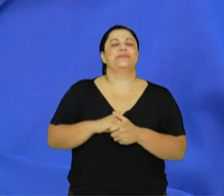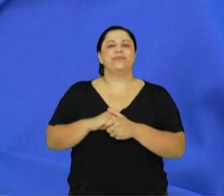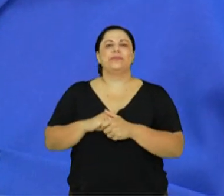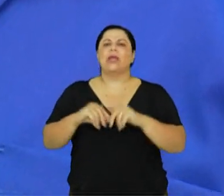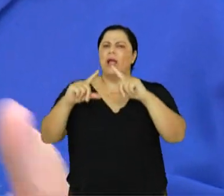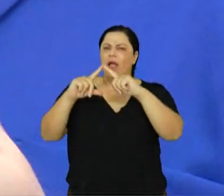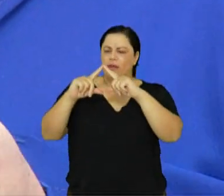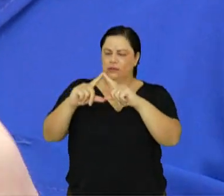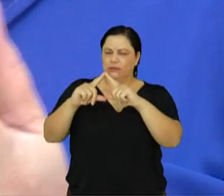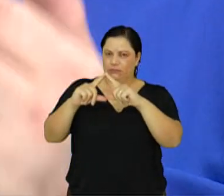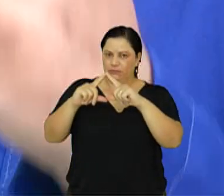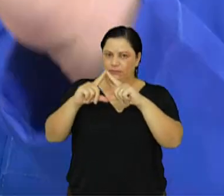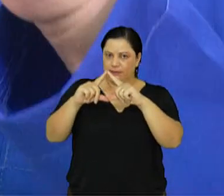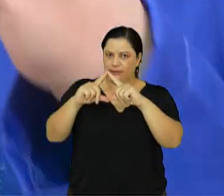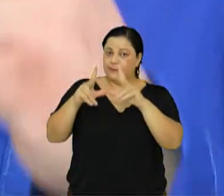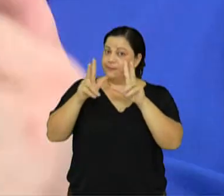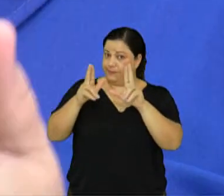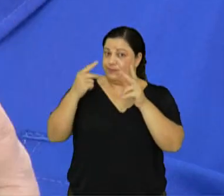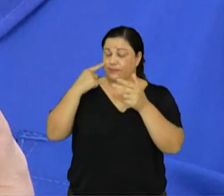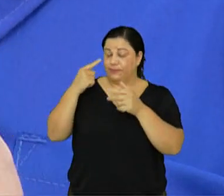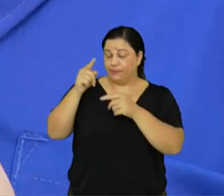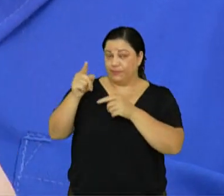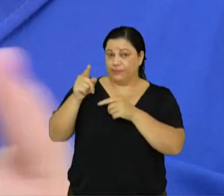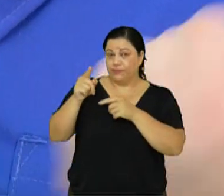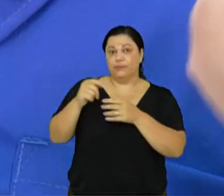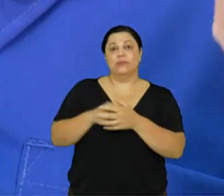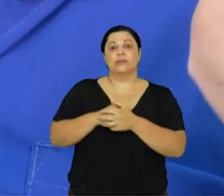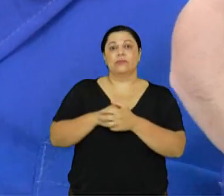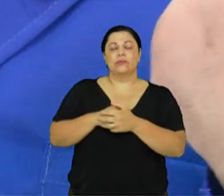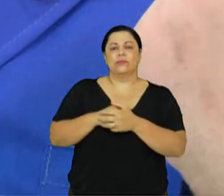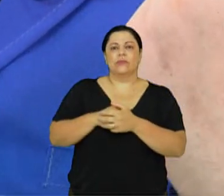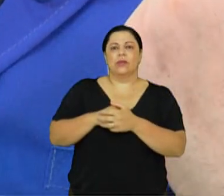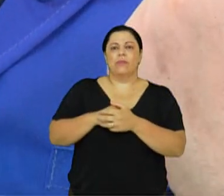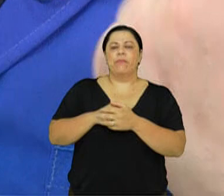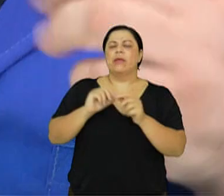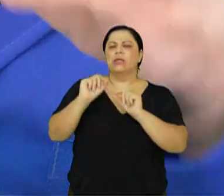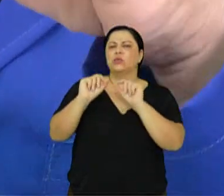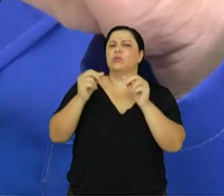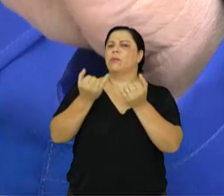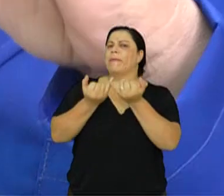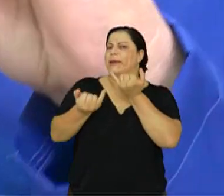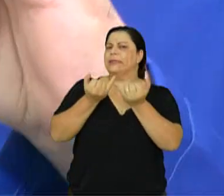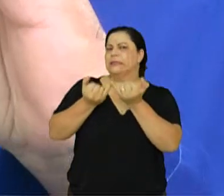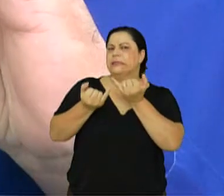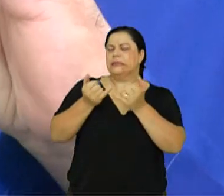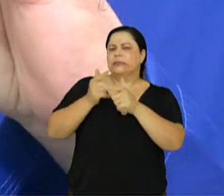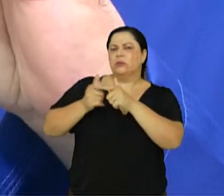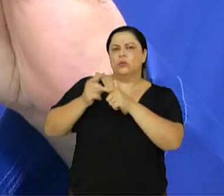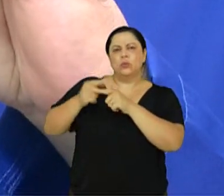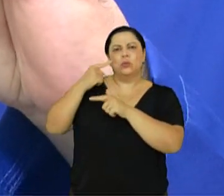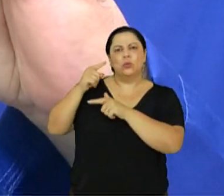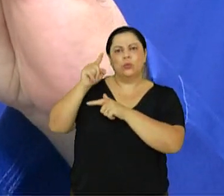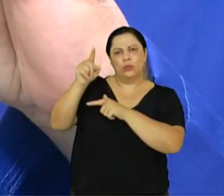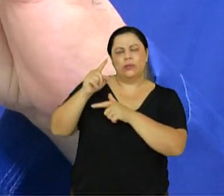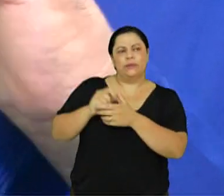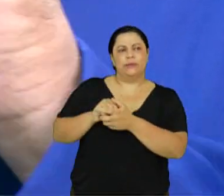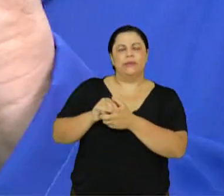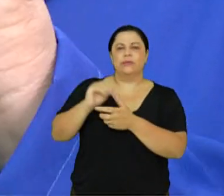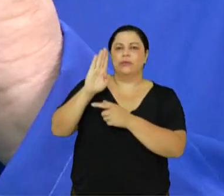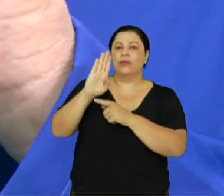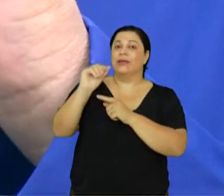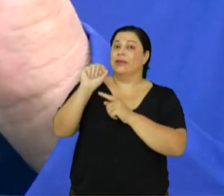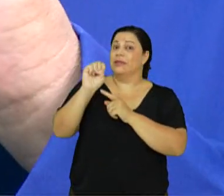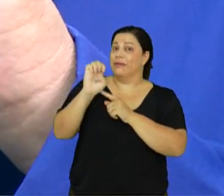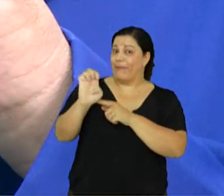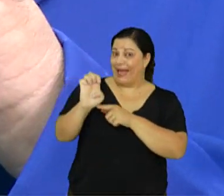não com as mesmas medidas, né? Mas o mesmo formato do problema que a gente tem ali. A base hexagonal, que eu já